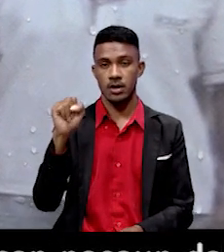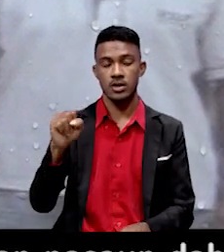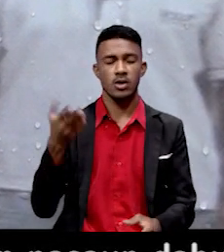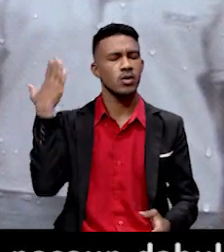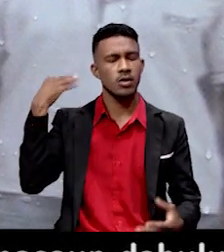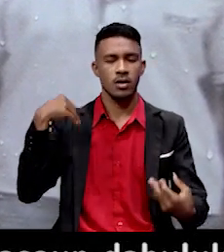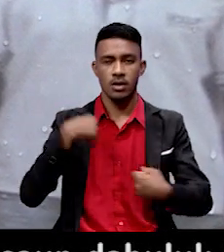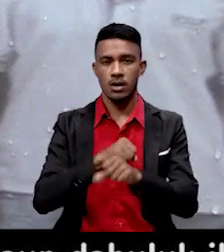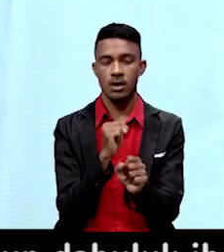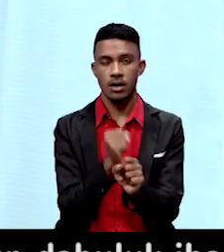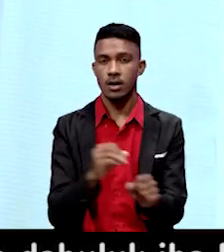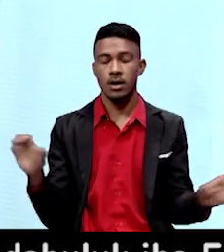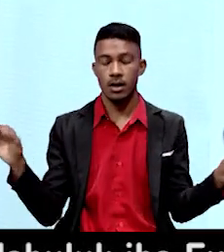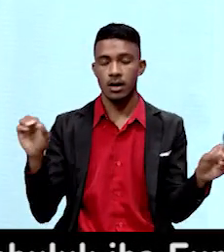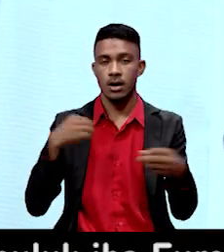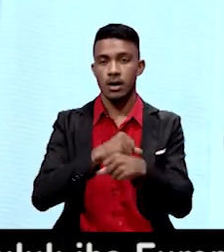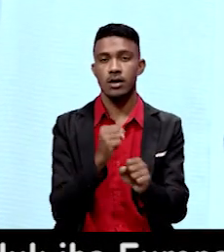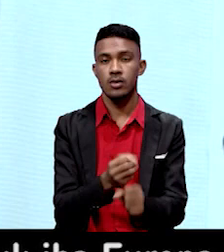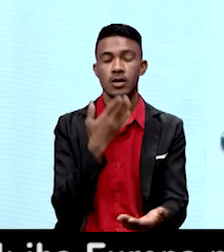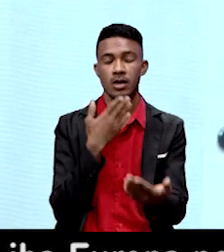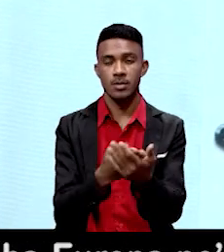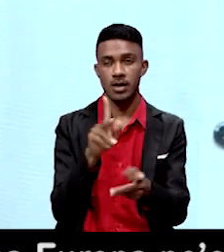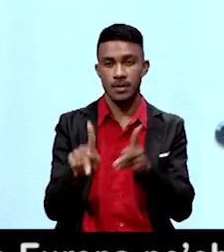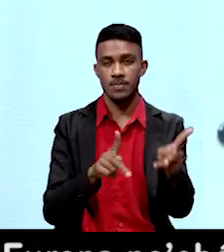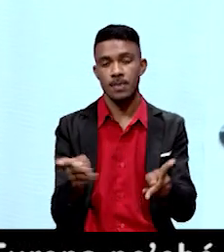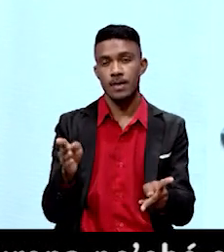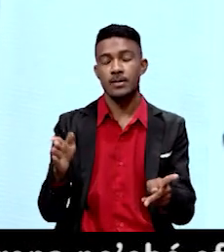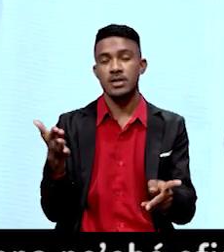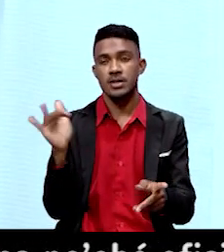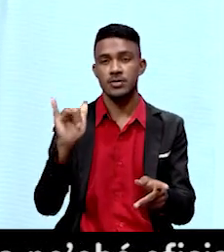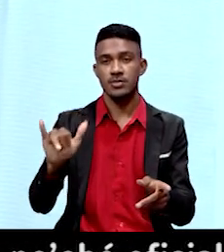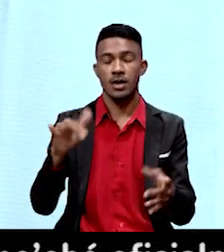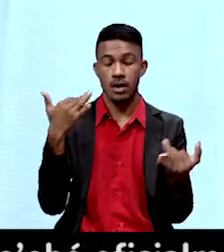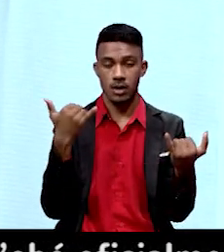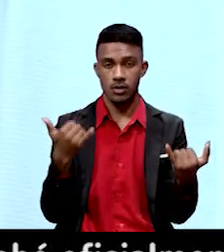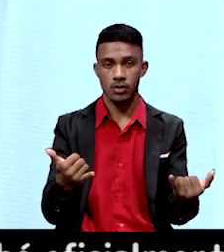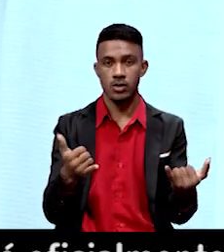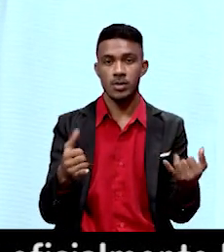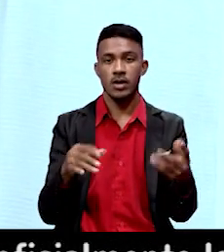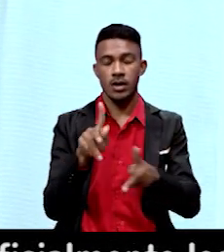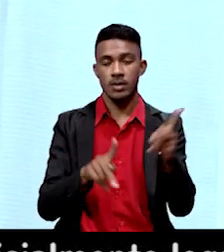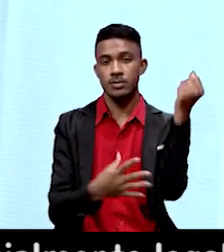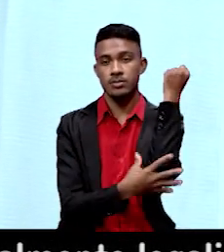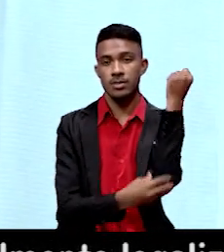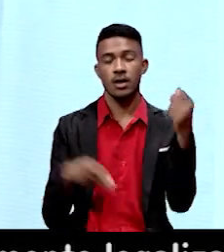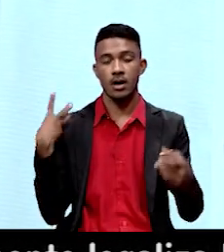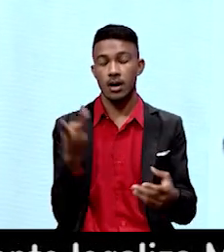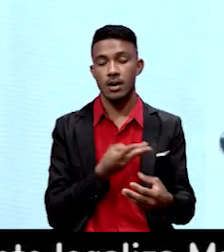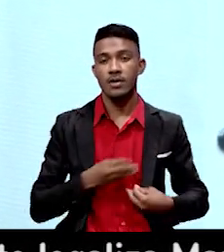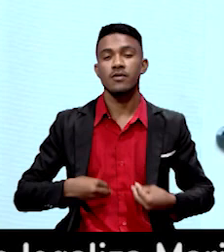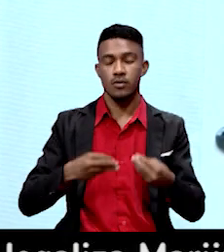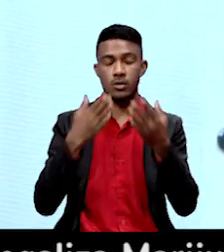ba amiga. O in loro mai dia na ami ke bit laine. Istadu mai halo dia ba ami. Ami husu brigadu bot ba